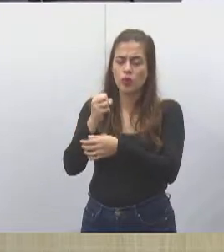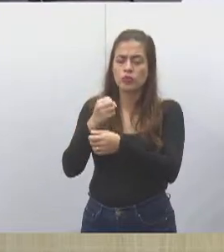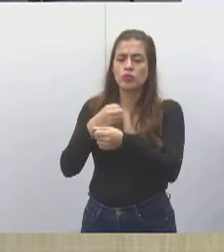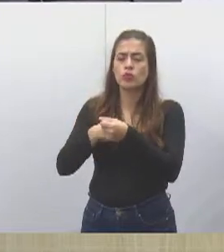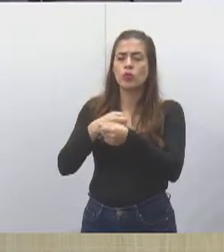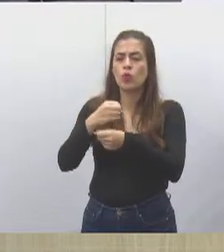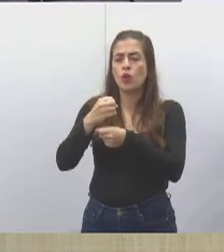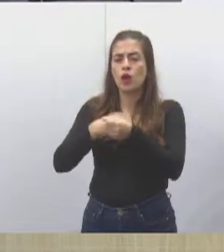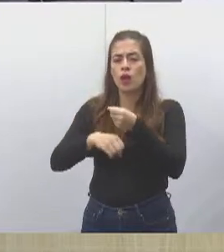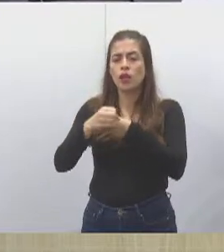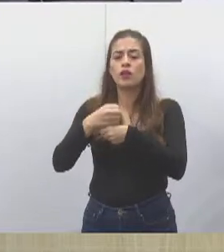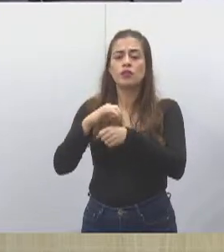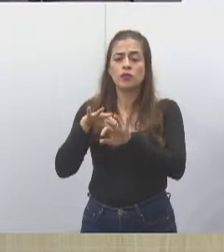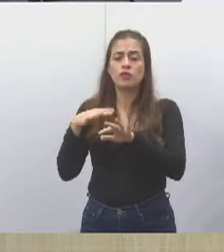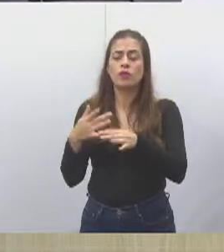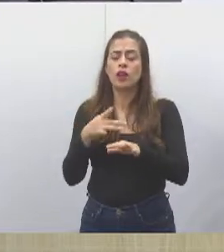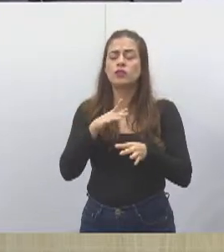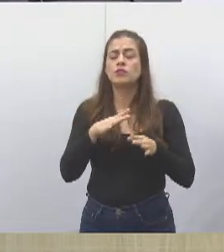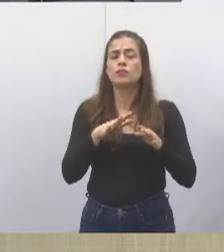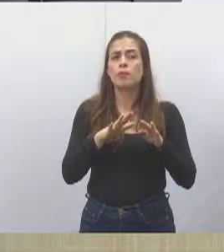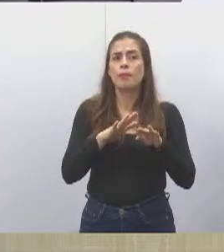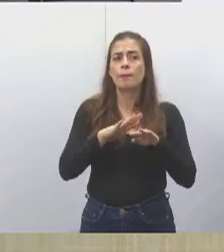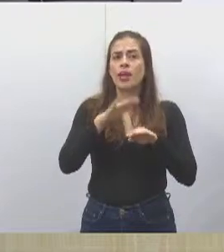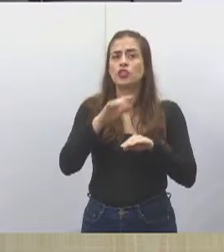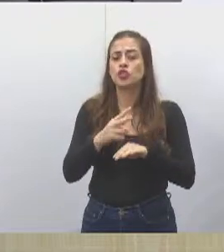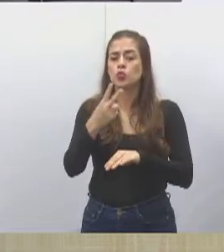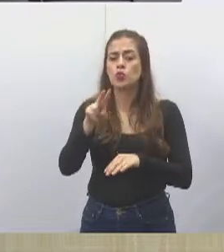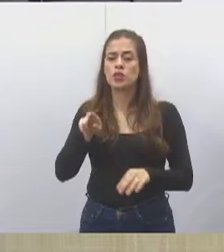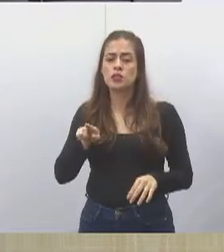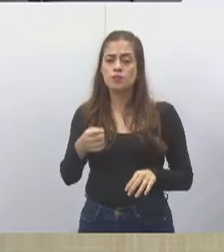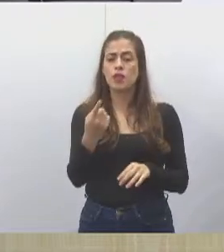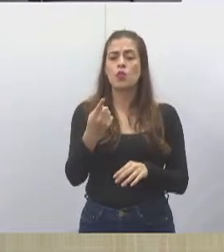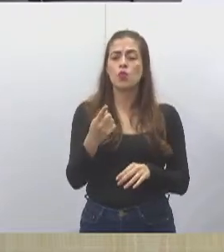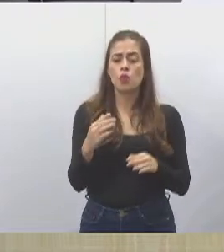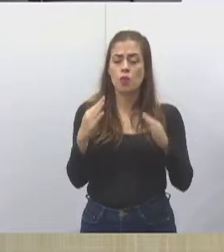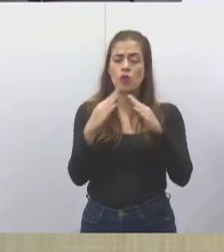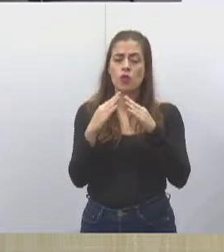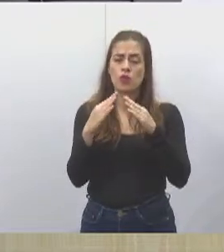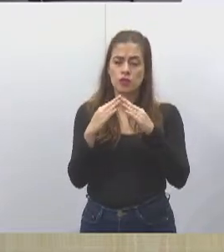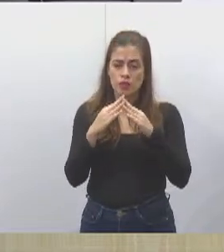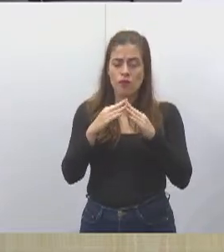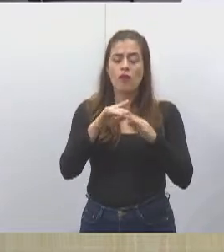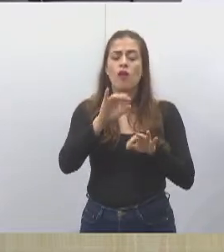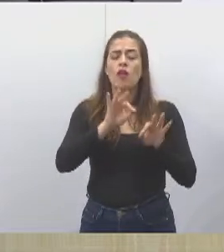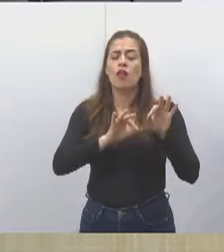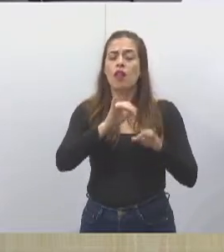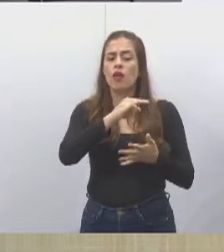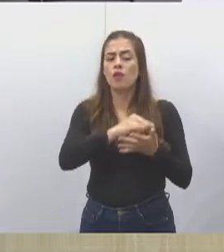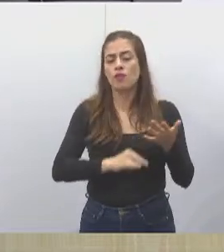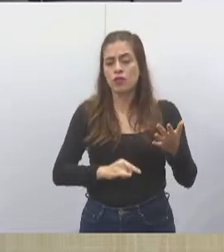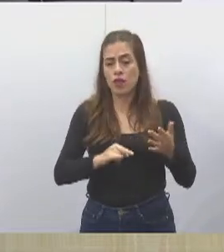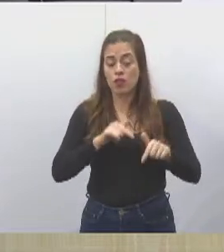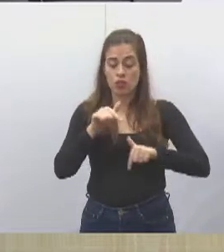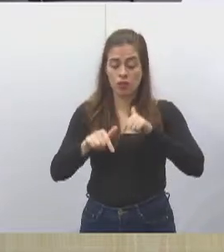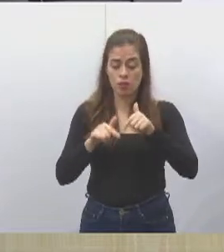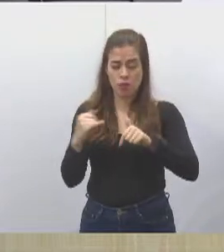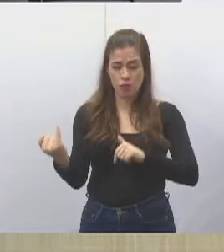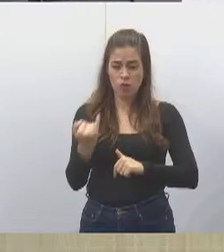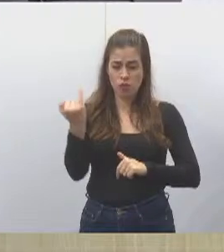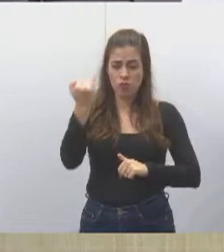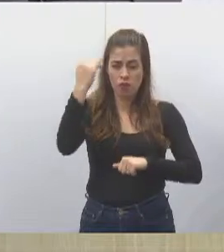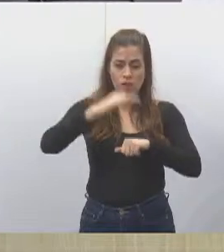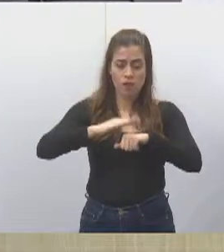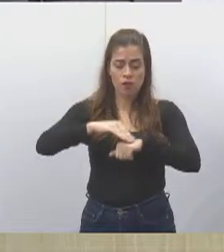de 2.000 moradias foi regularizado aqui nessa cidade. Então, eu acho que foi um trabalho importante que foi feito aqui nessa cidade nos últimos